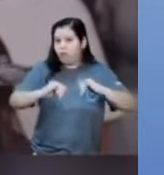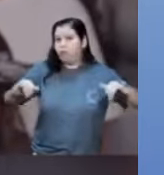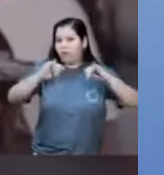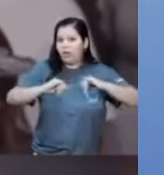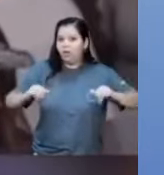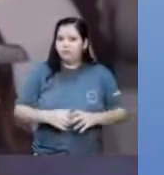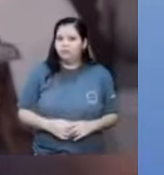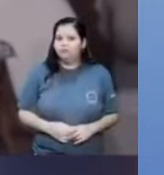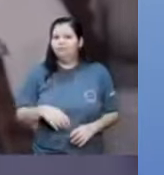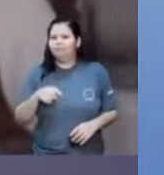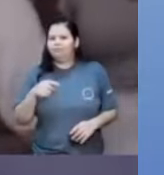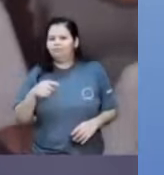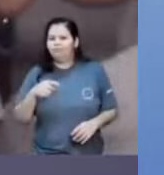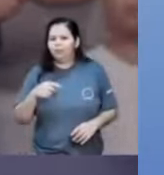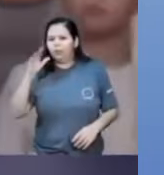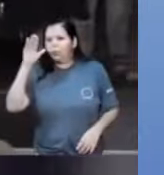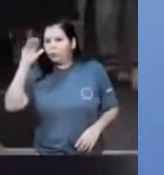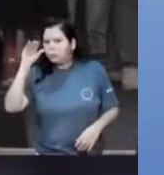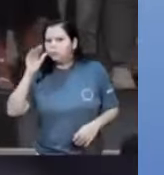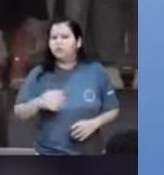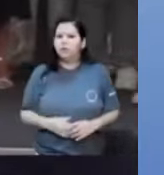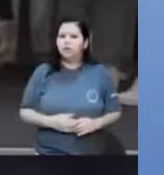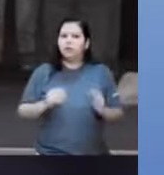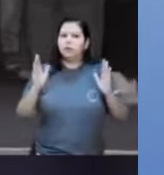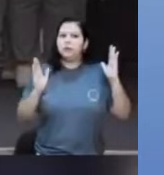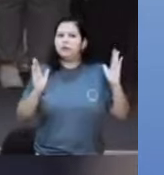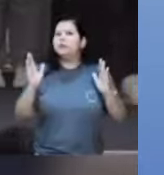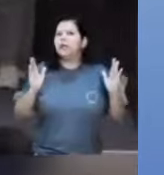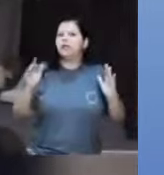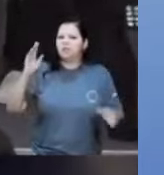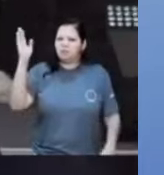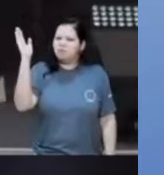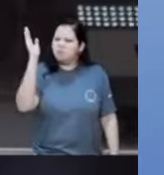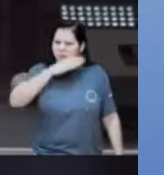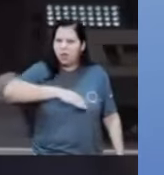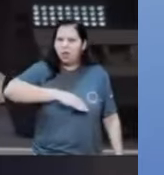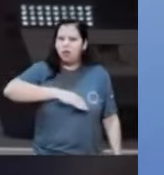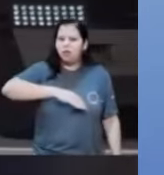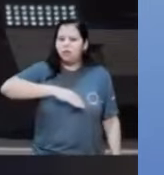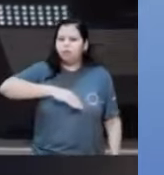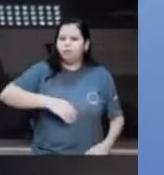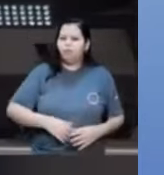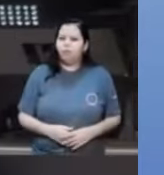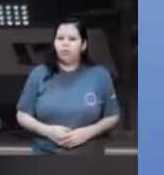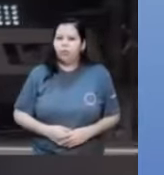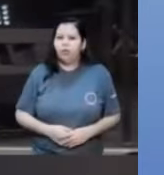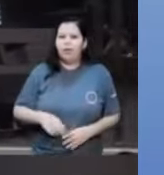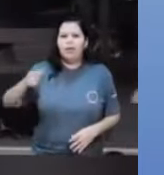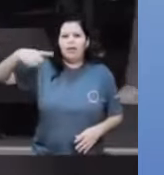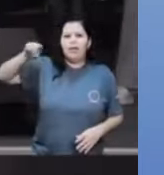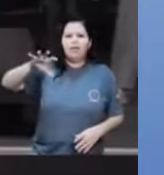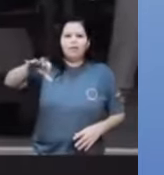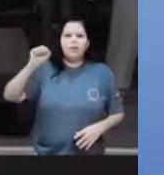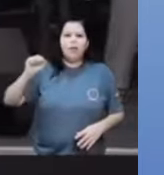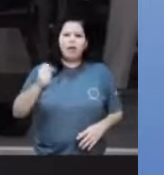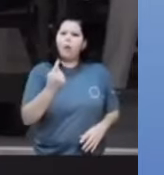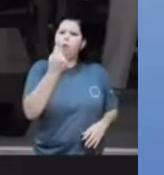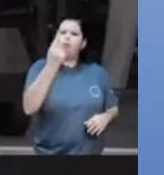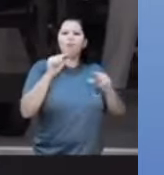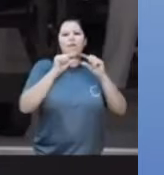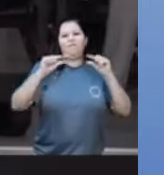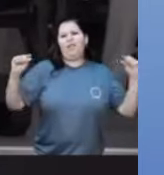eu tô observando nesses tempos de malignidade pegam uma frase de um